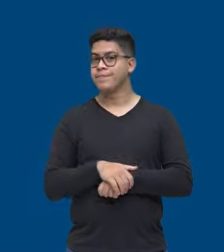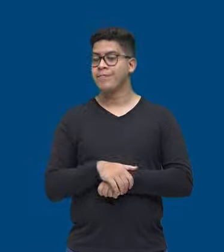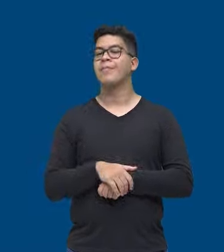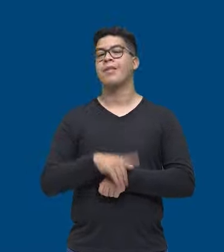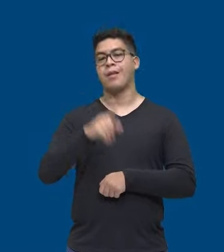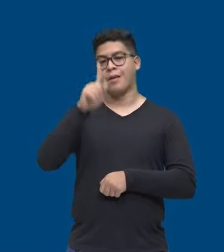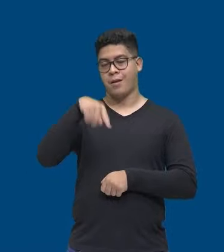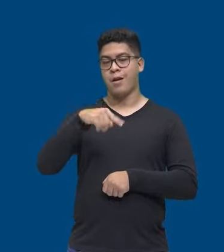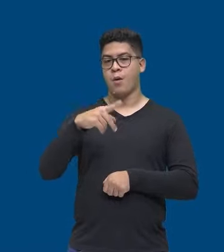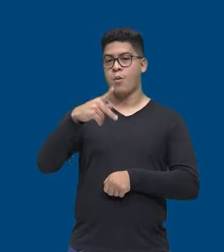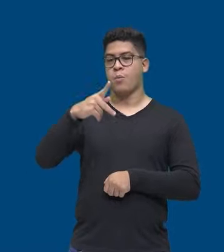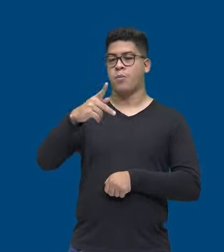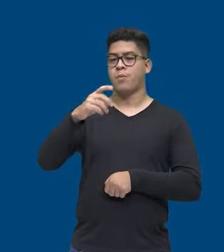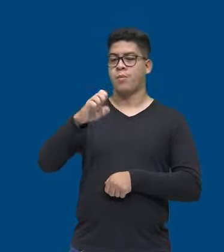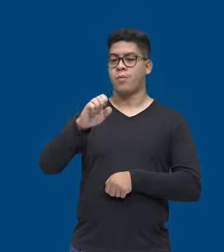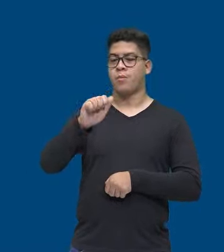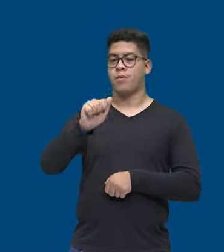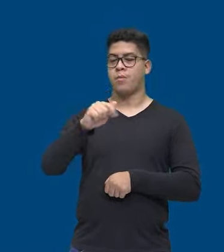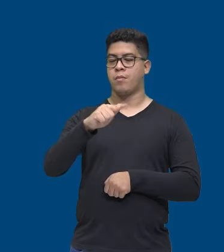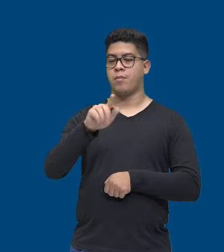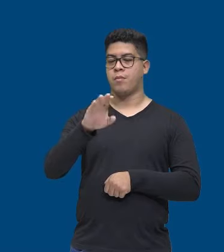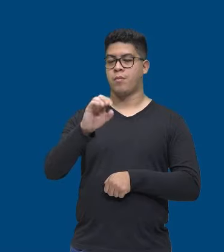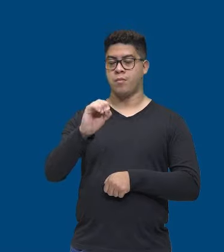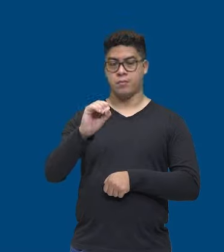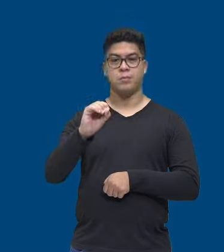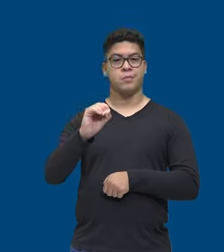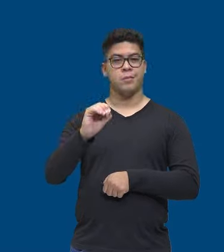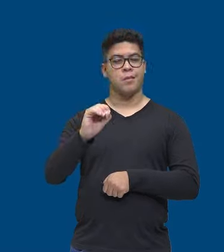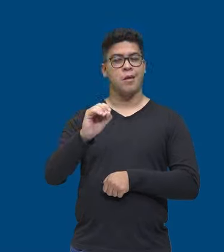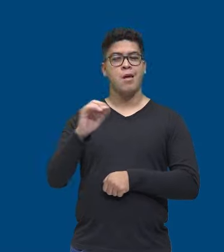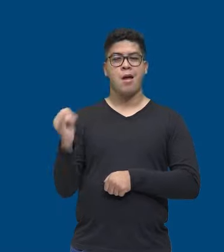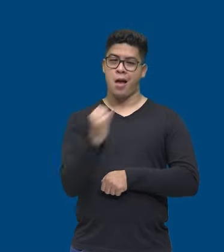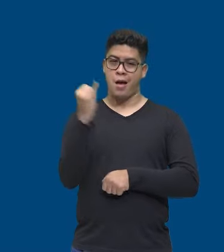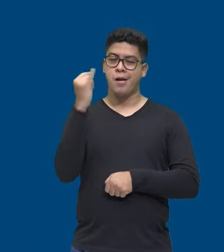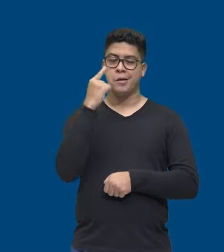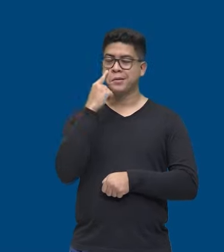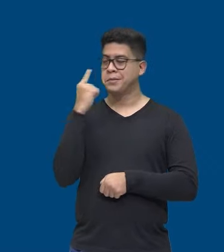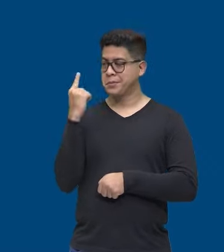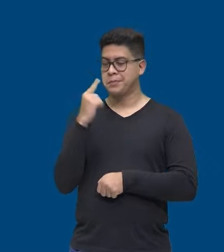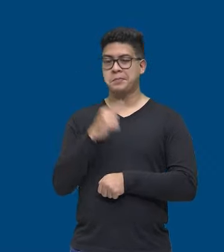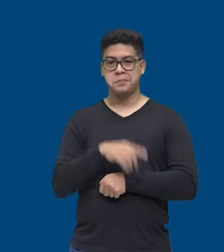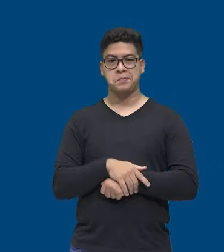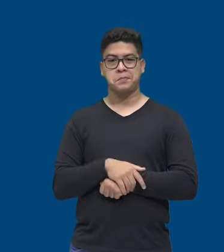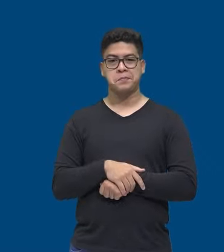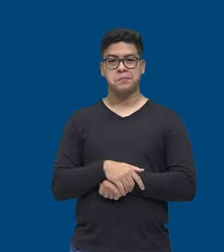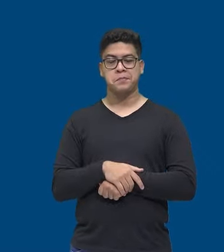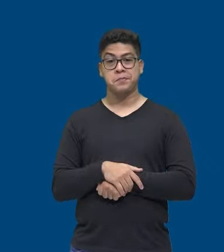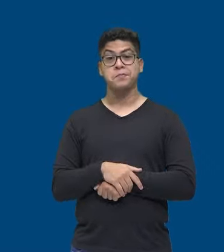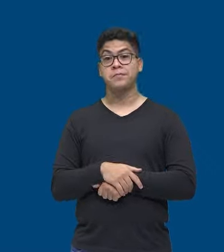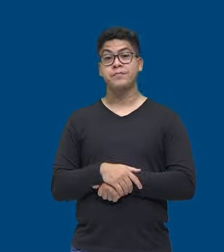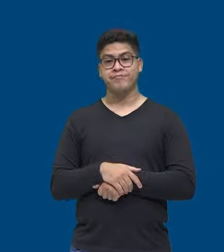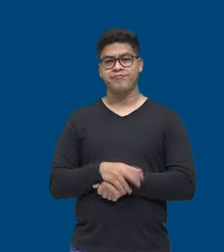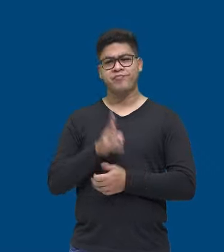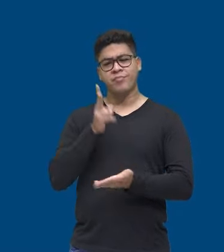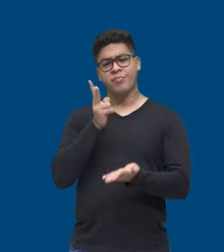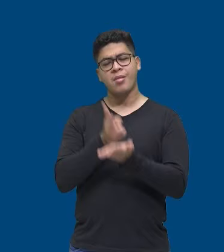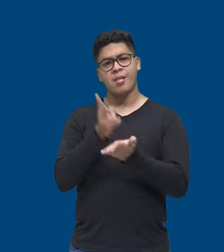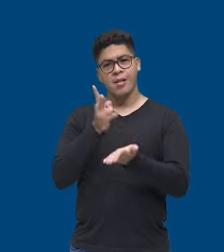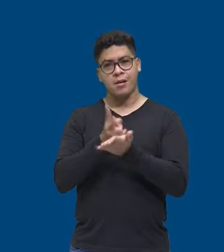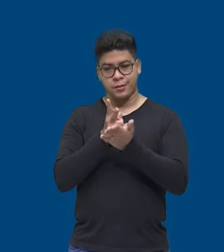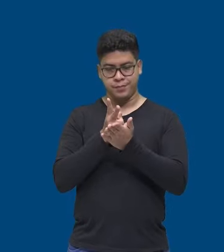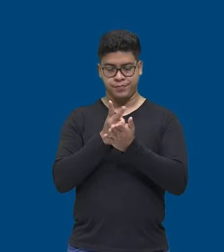peão. Aí o peão também tem uma coisa super interessante. Olha só, o peão, ele sempre vai se movimentar